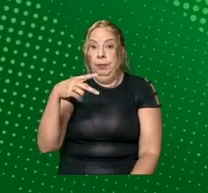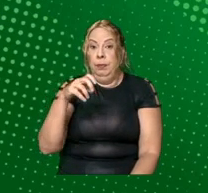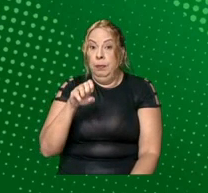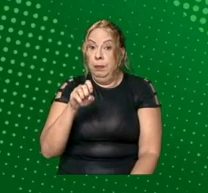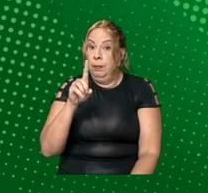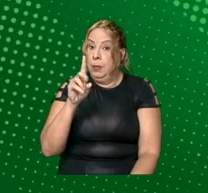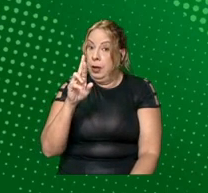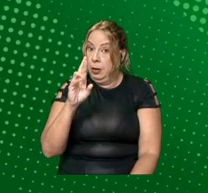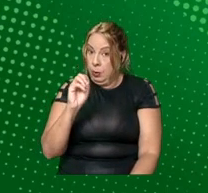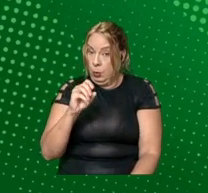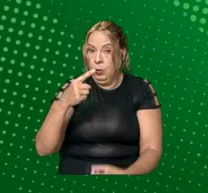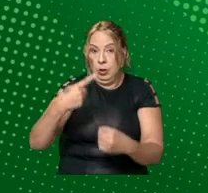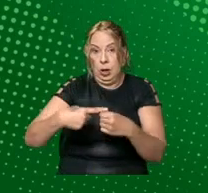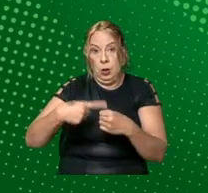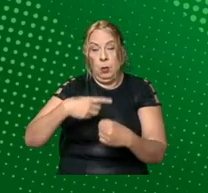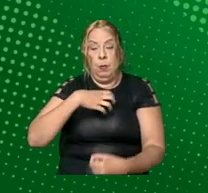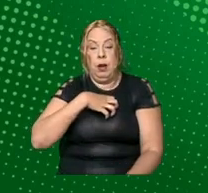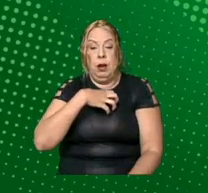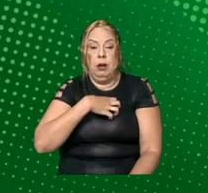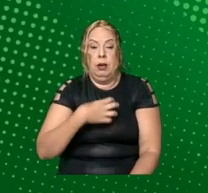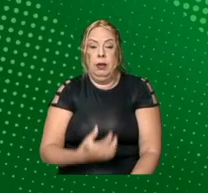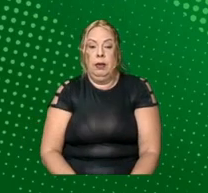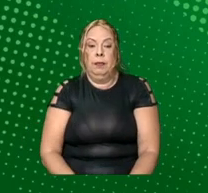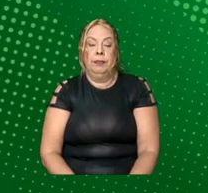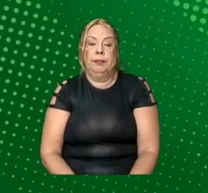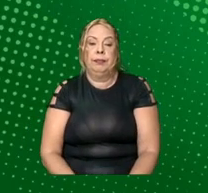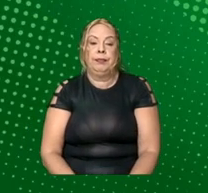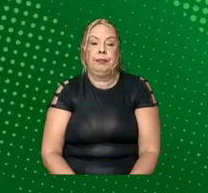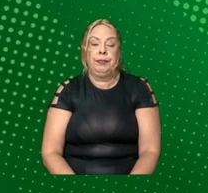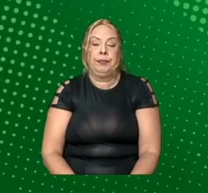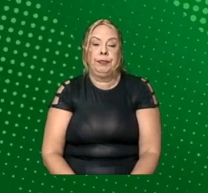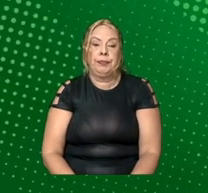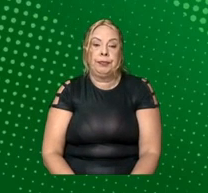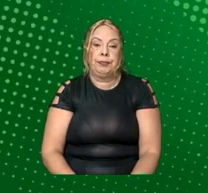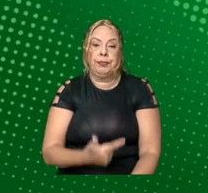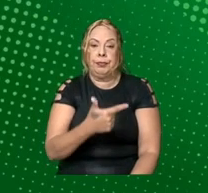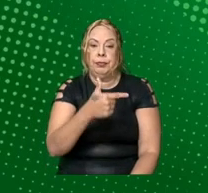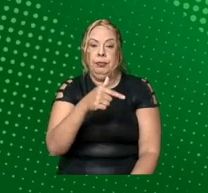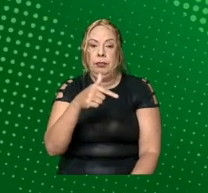Paripiranga. Olha, outro em Paripiranga, de Leide. Parabéns, Regional Itaporanga.